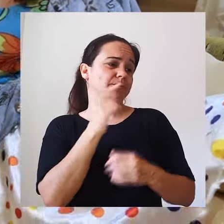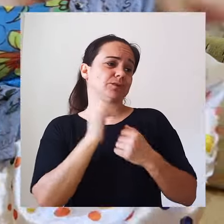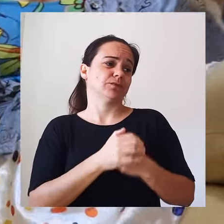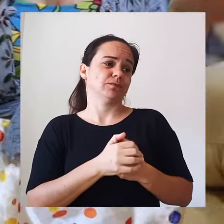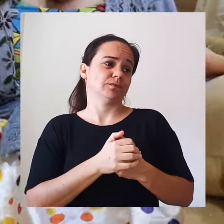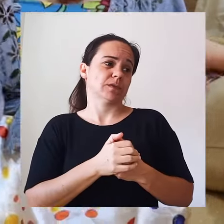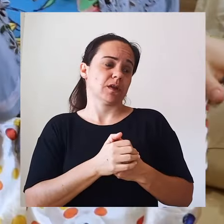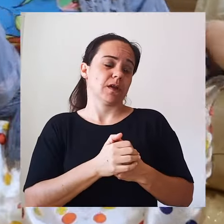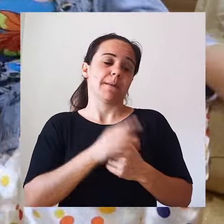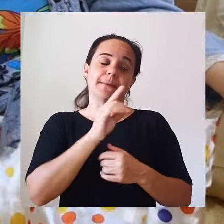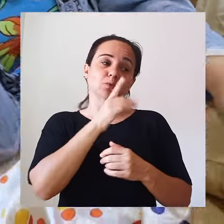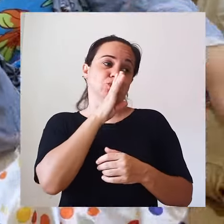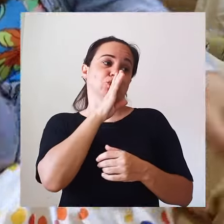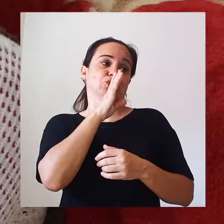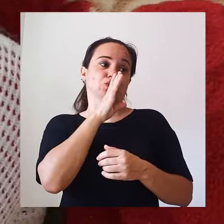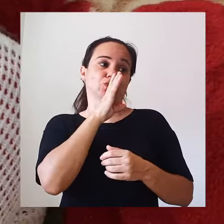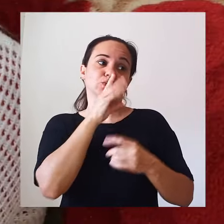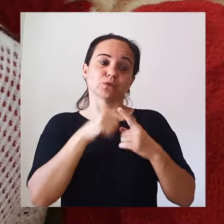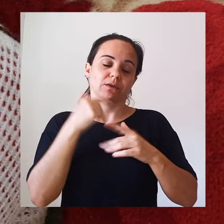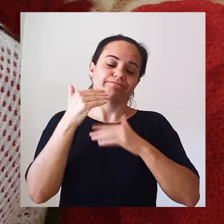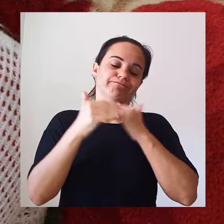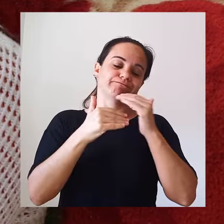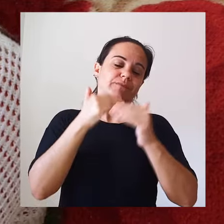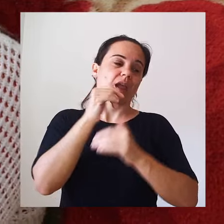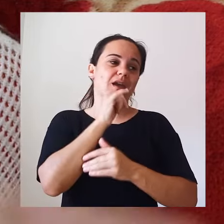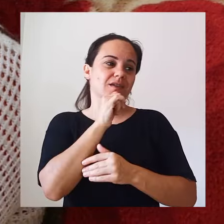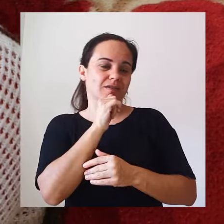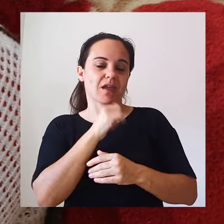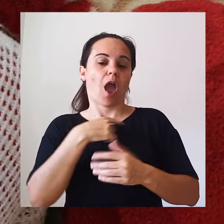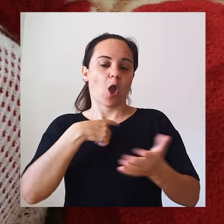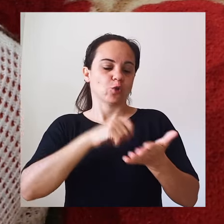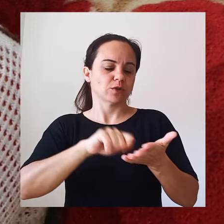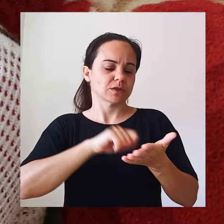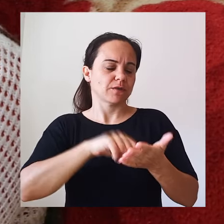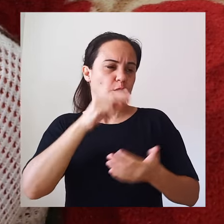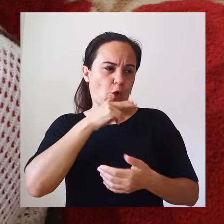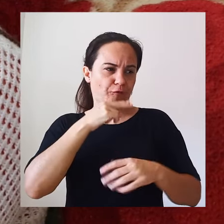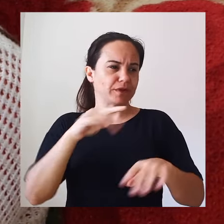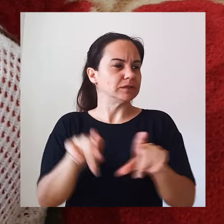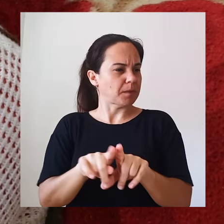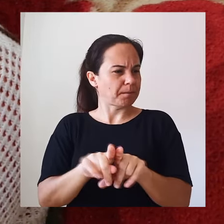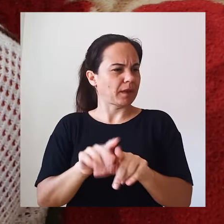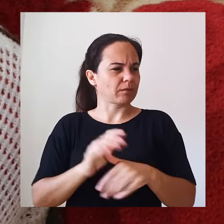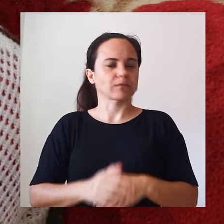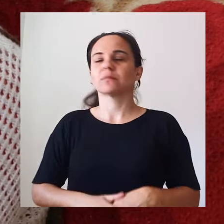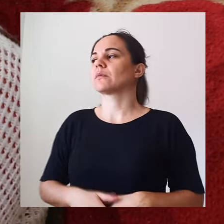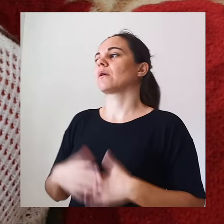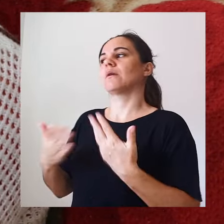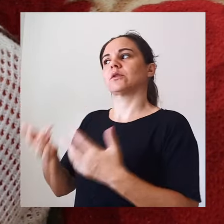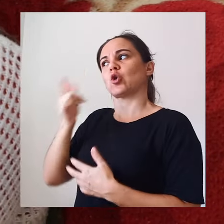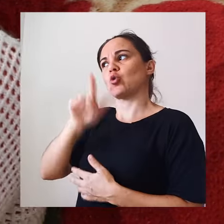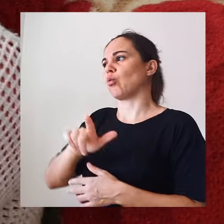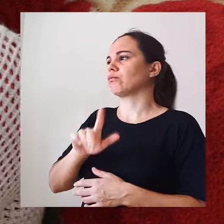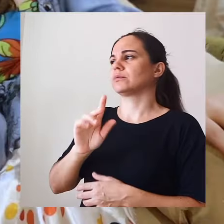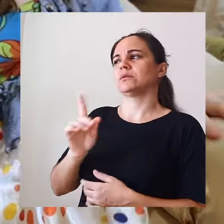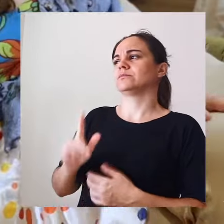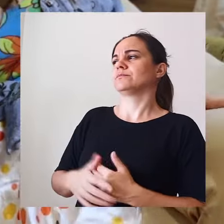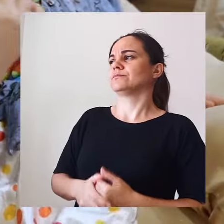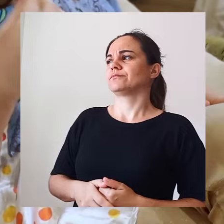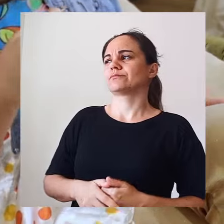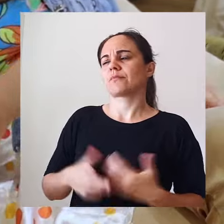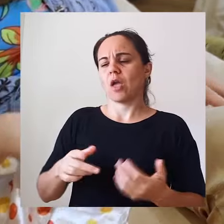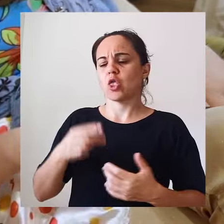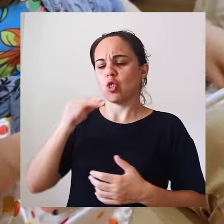tô escrevendo uma novela também. Marcinete, não vem com essas histórias de novela de novo, é nem bem.